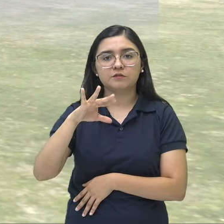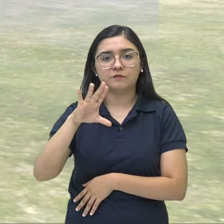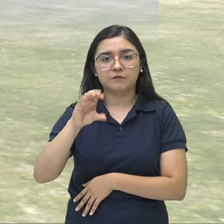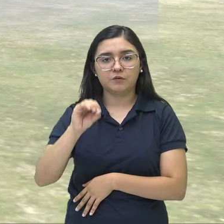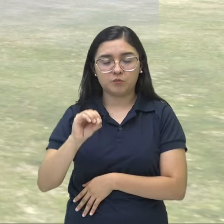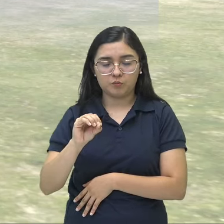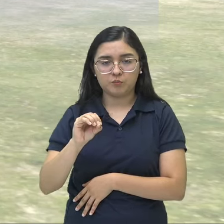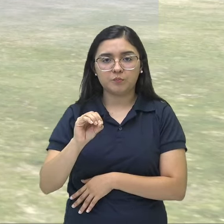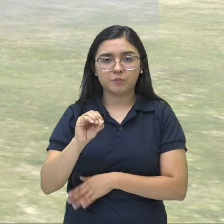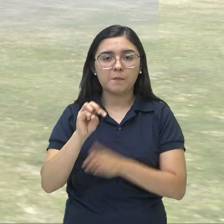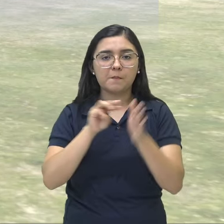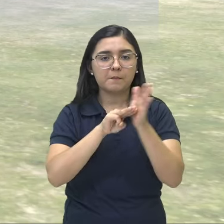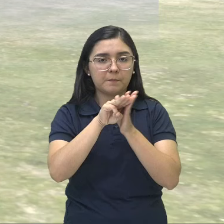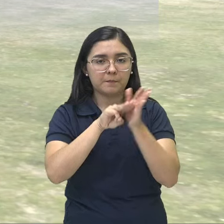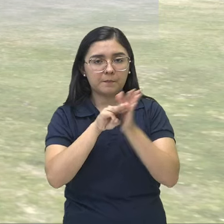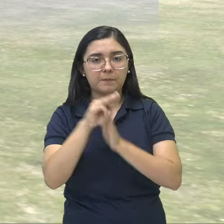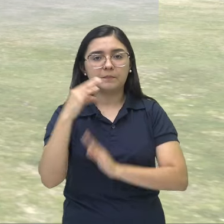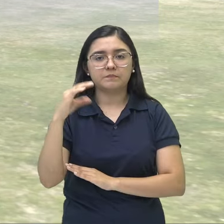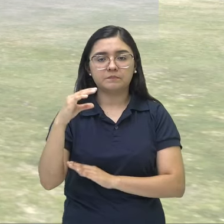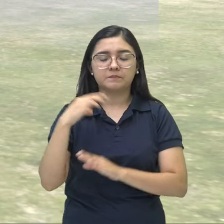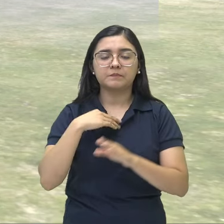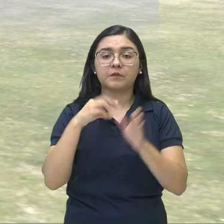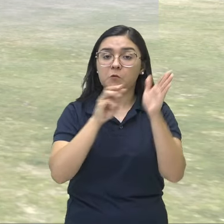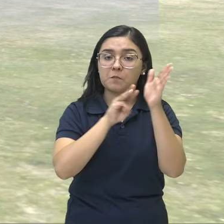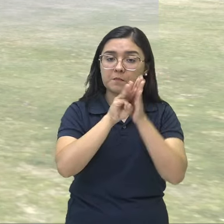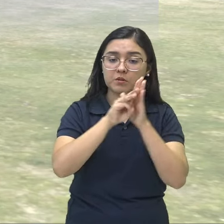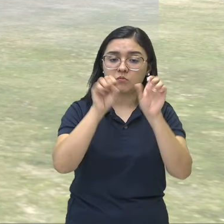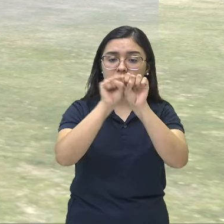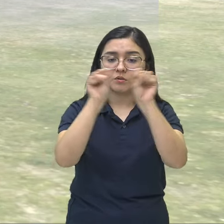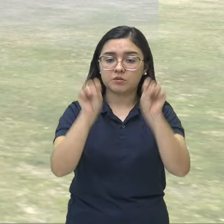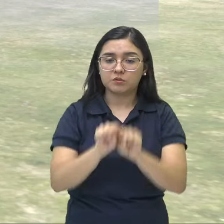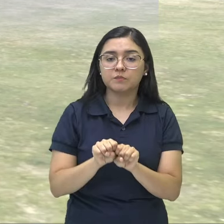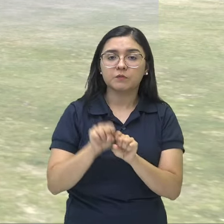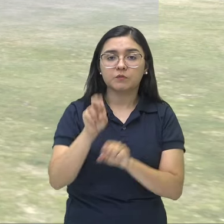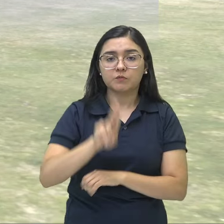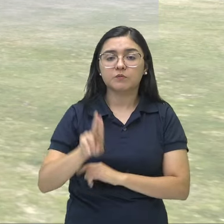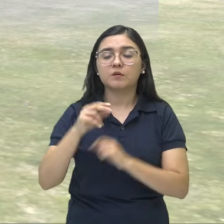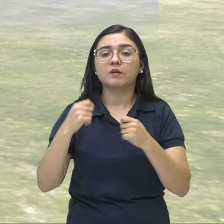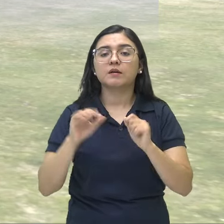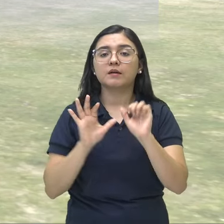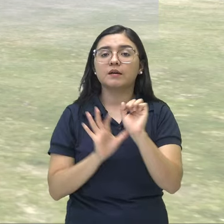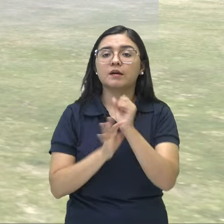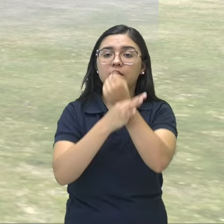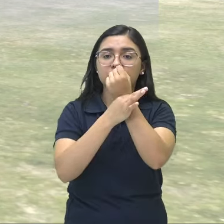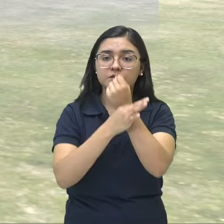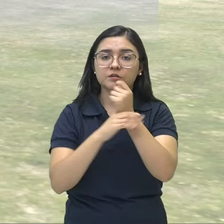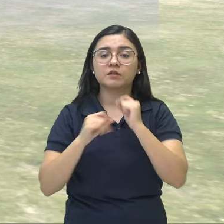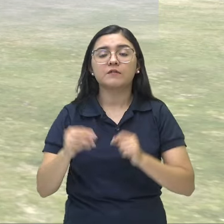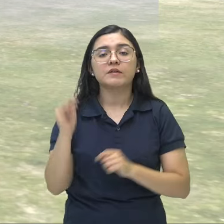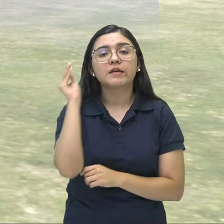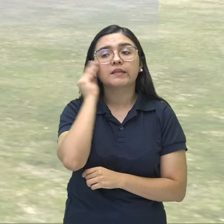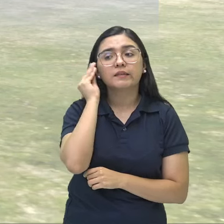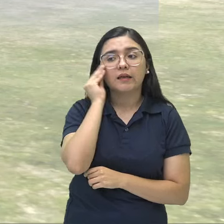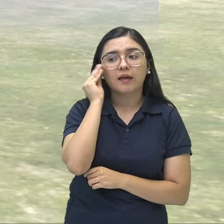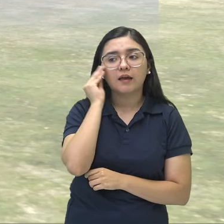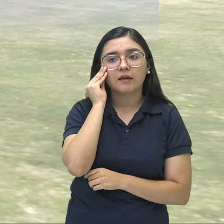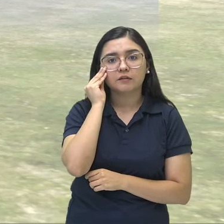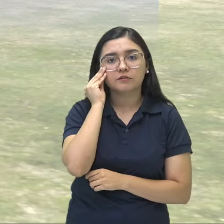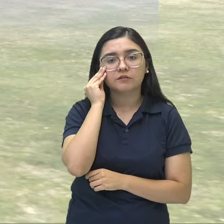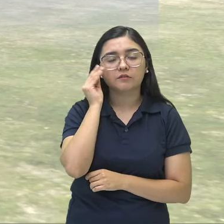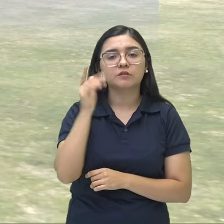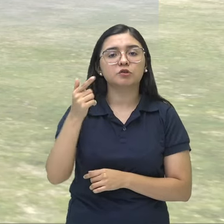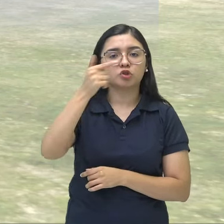método científico, desse método sistemático, essa aplicação ela garante que se façam testes, que esses testes